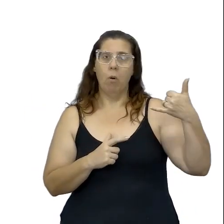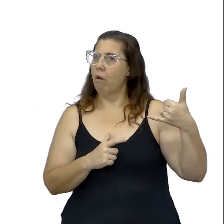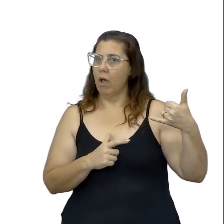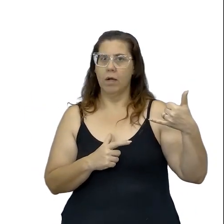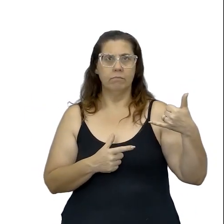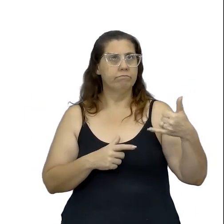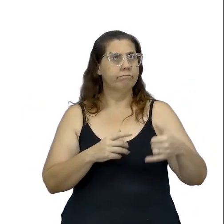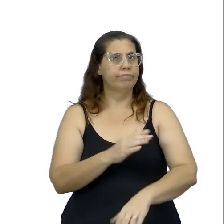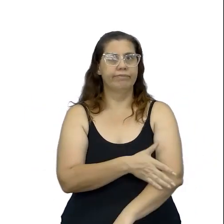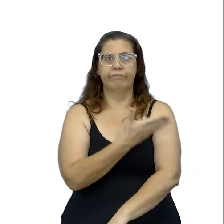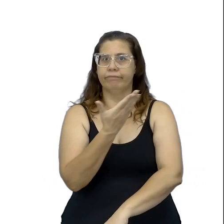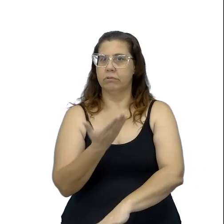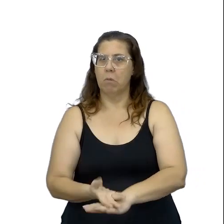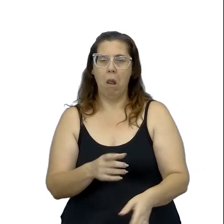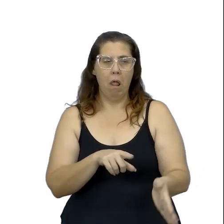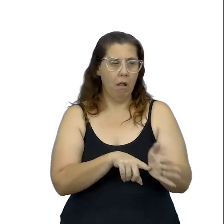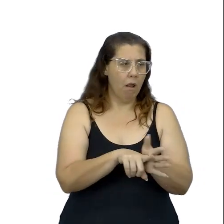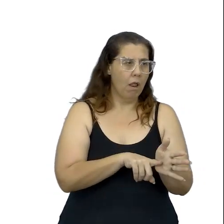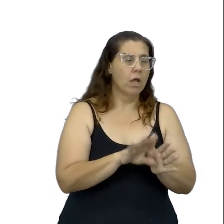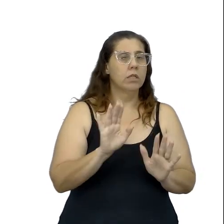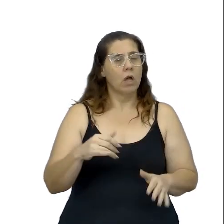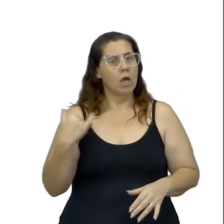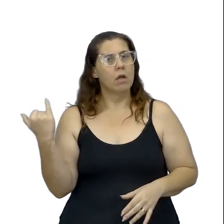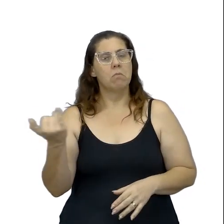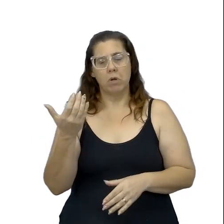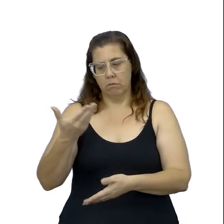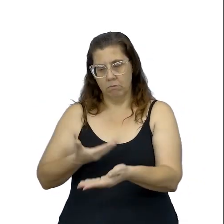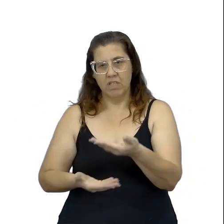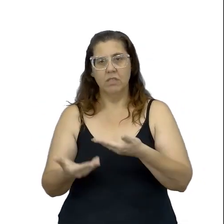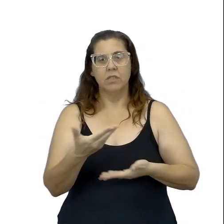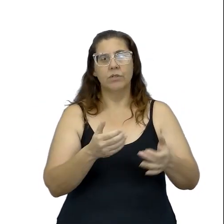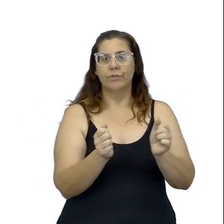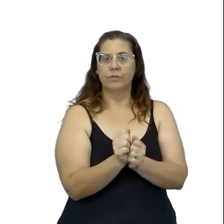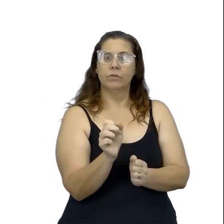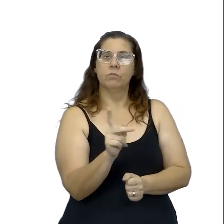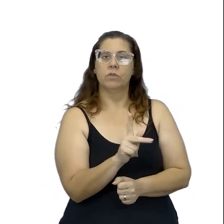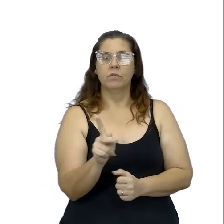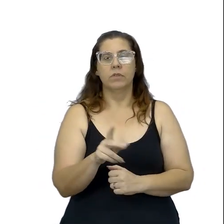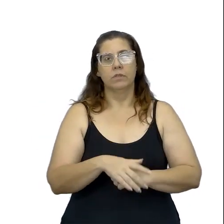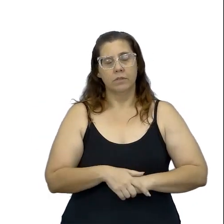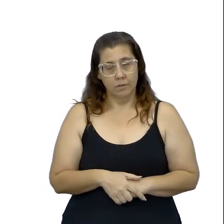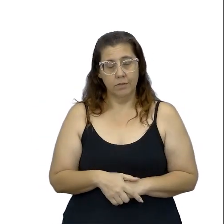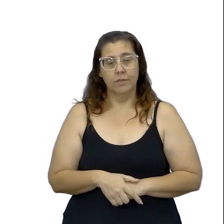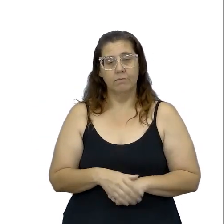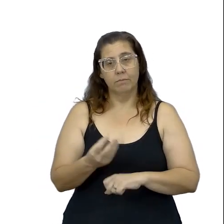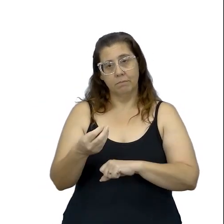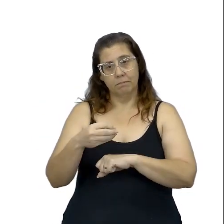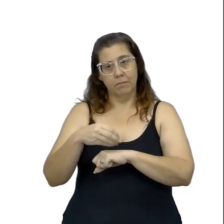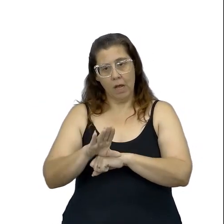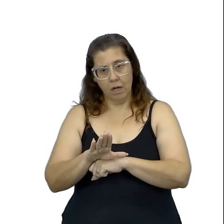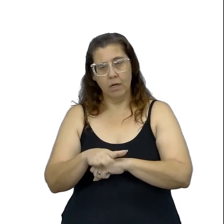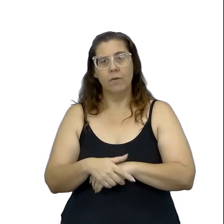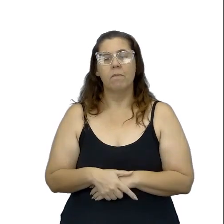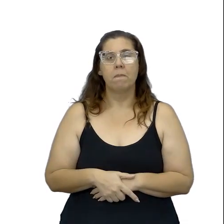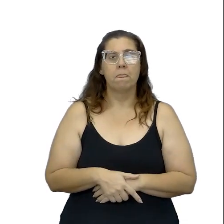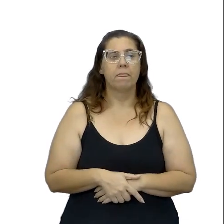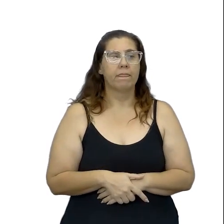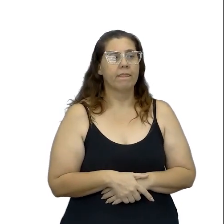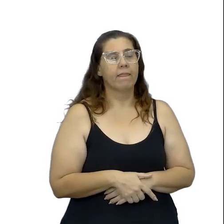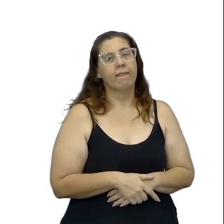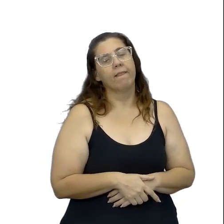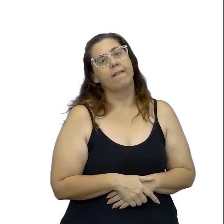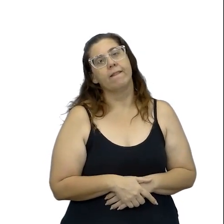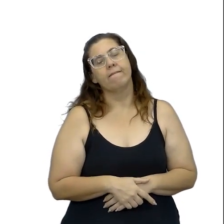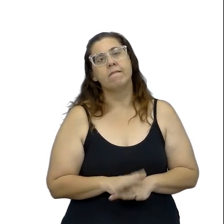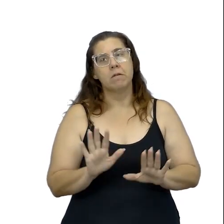o tempo todo pesquisando, né? Então, é importante essa mediação do professor, né? nessa indicação e em alertá-los,